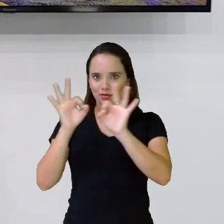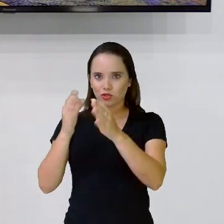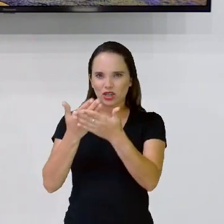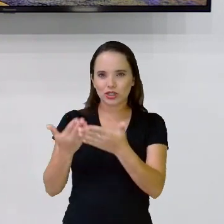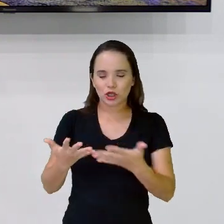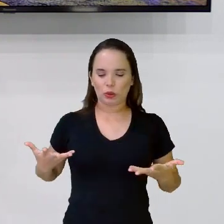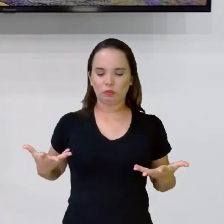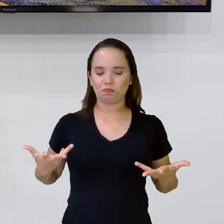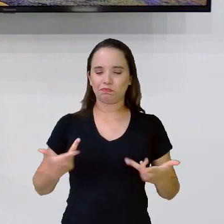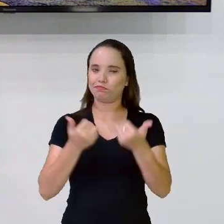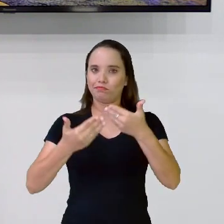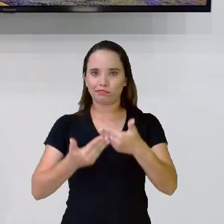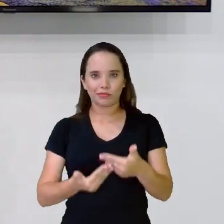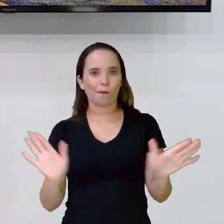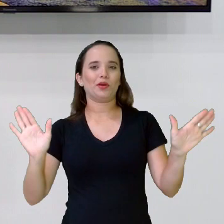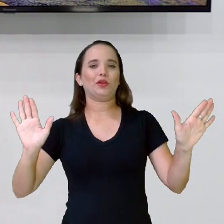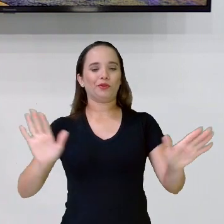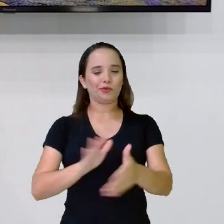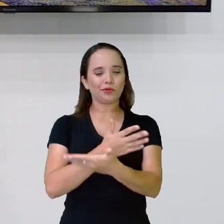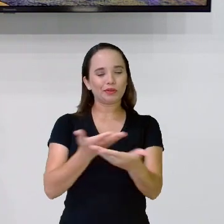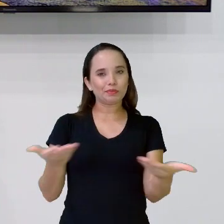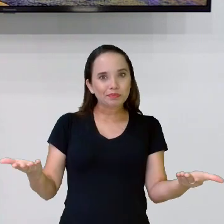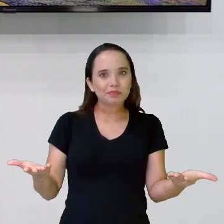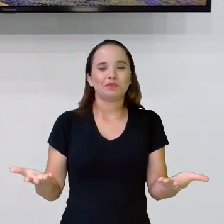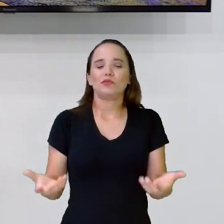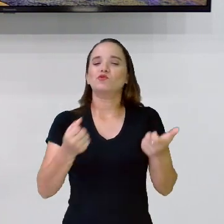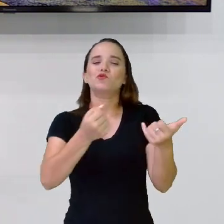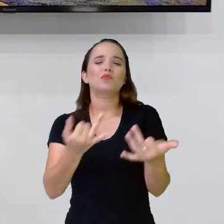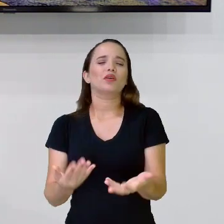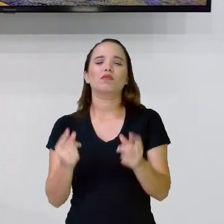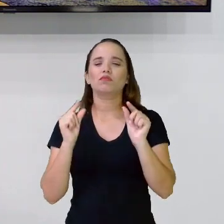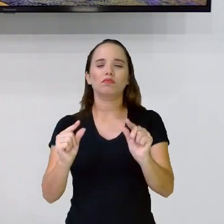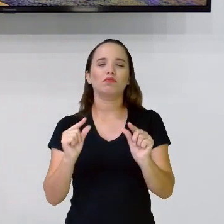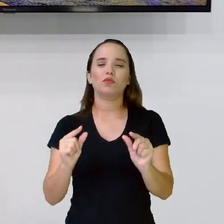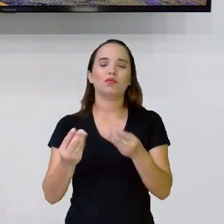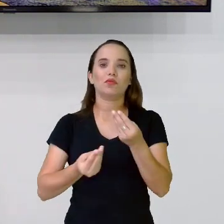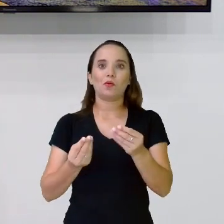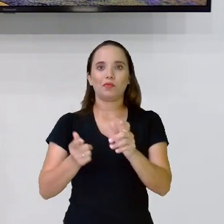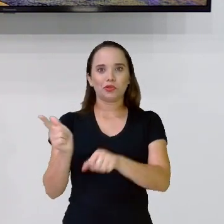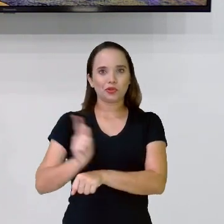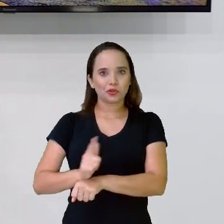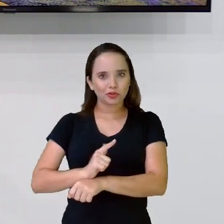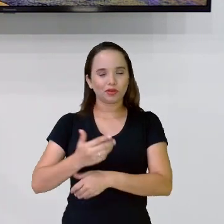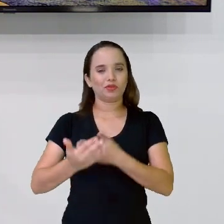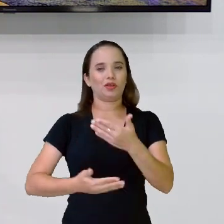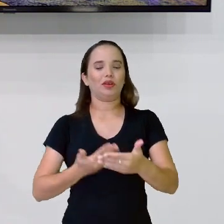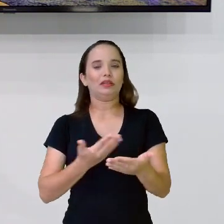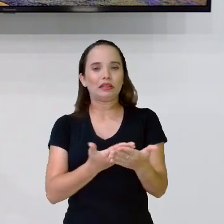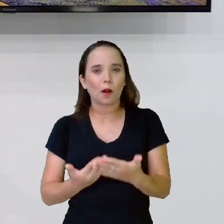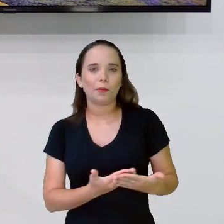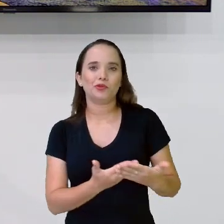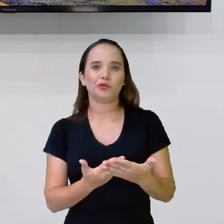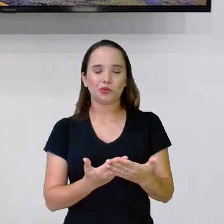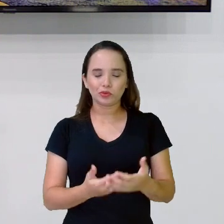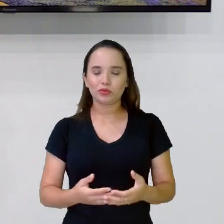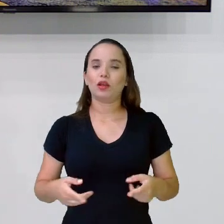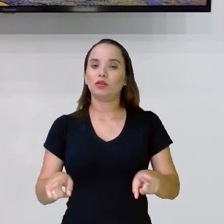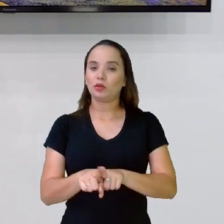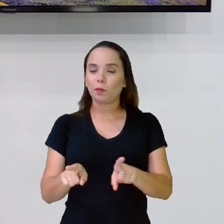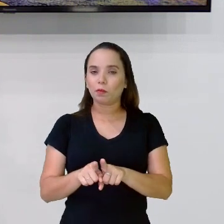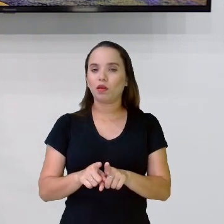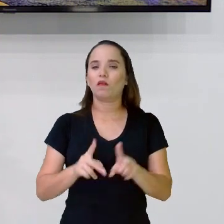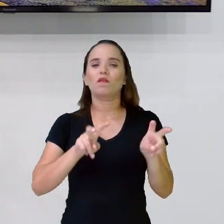aula inaugural aqui, falando um pouco o que é que a geografia trabalha, né, a gente também vai falar um pouco aqui sobre